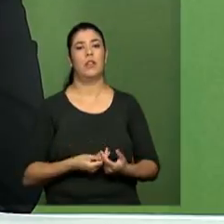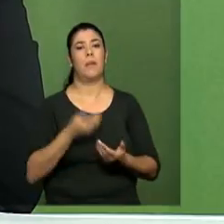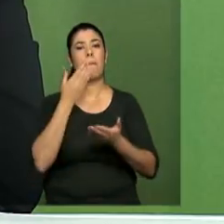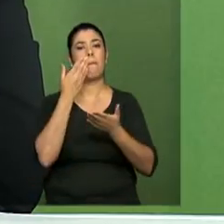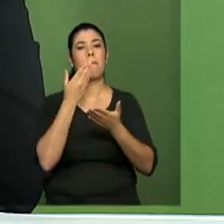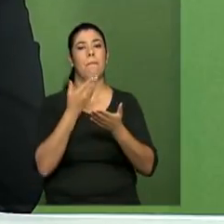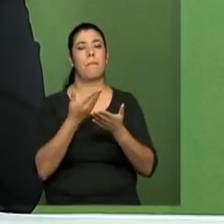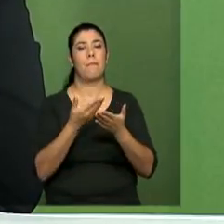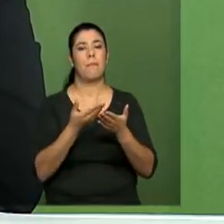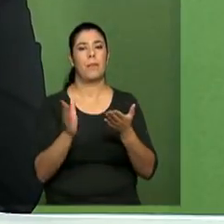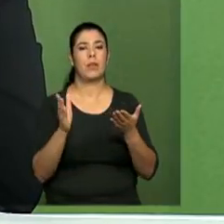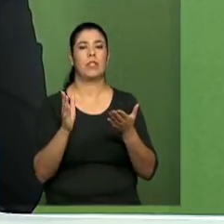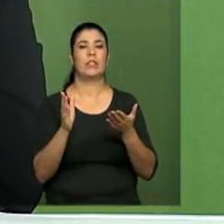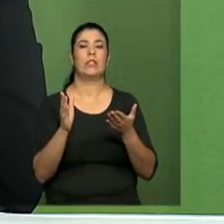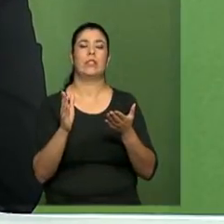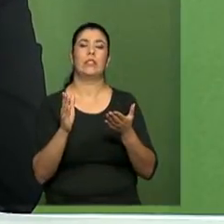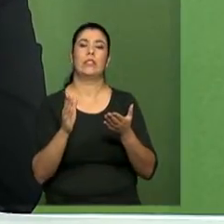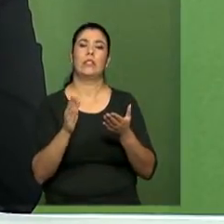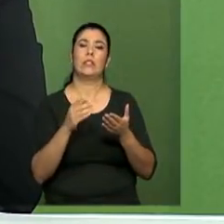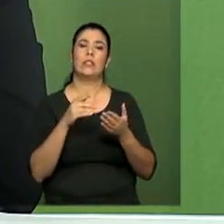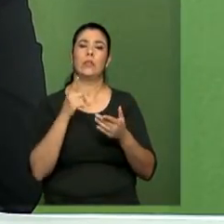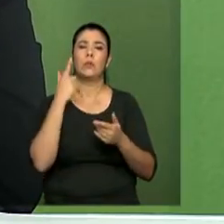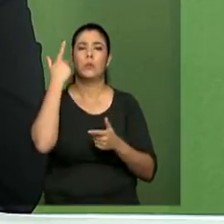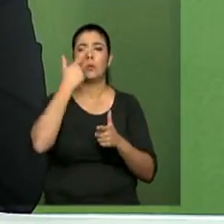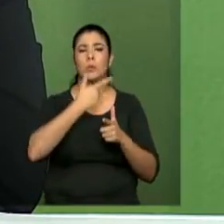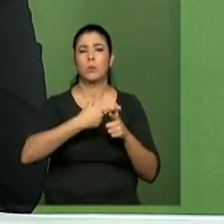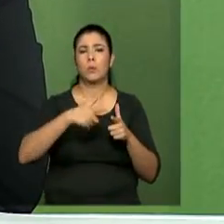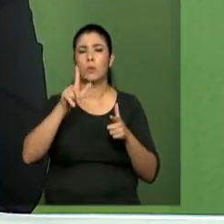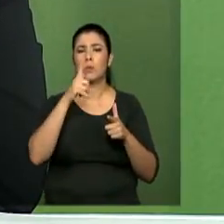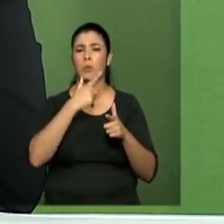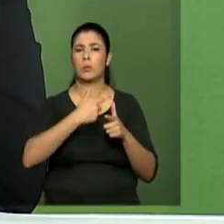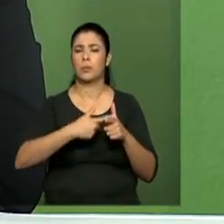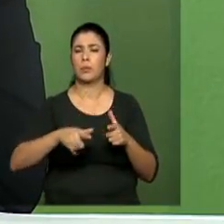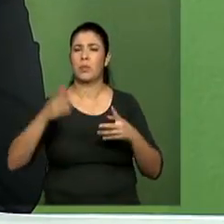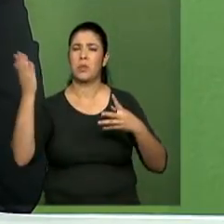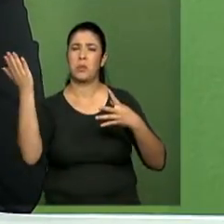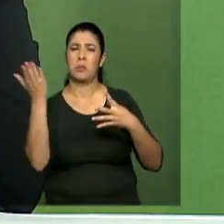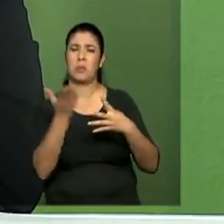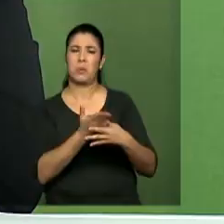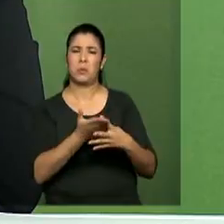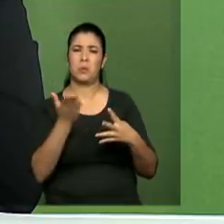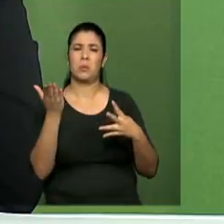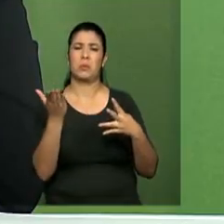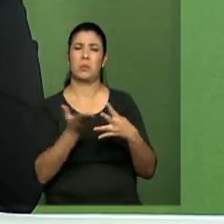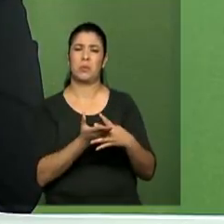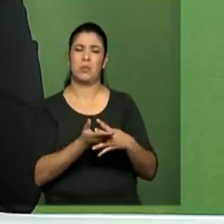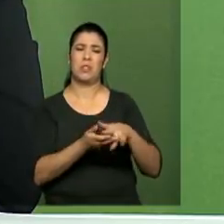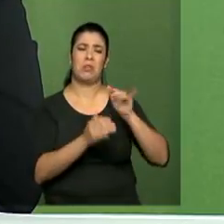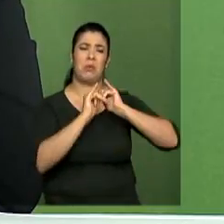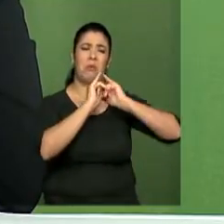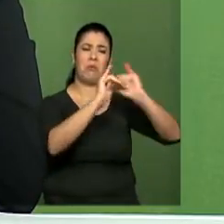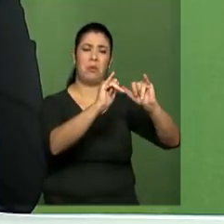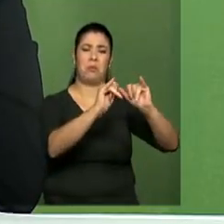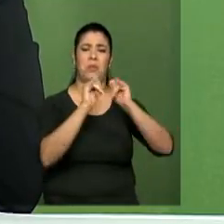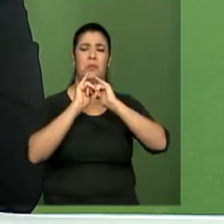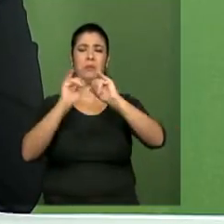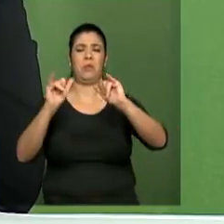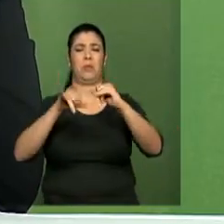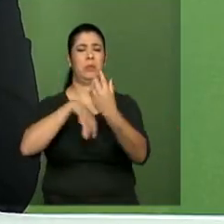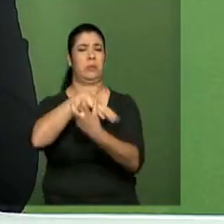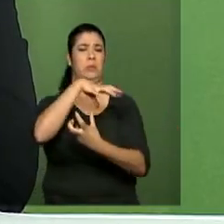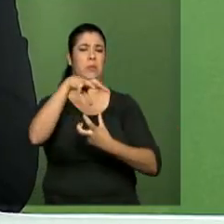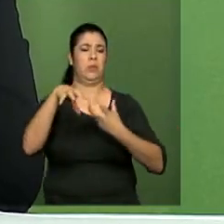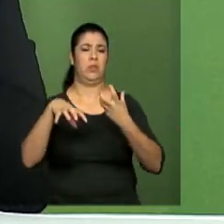tizado antes de informatizar hoje tem muita coisa que é informatização da burocracia